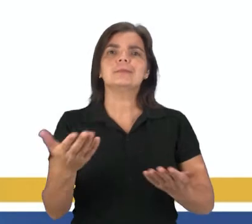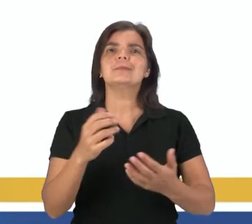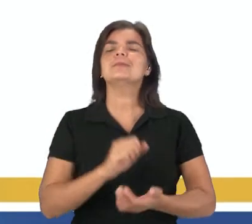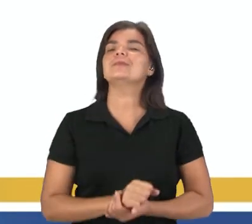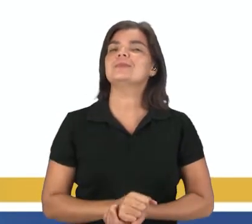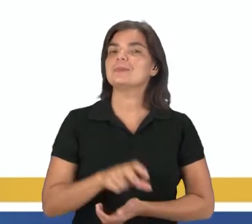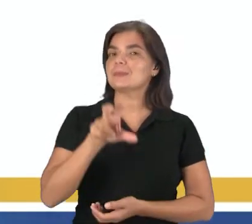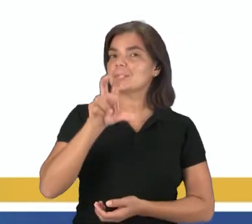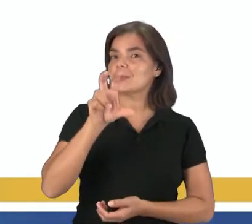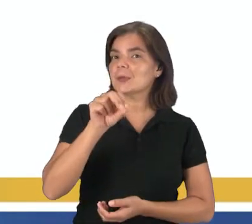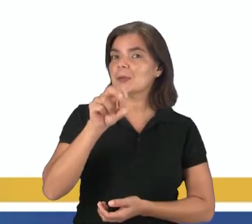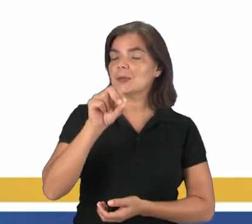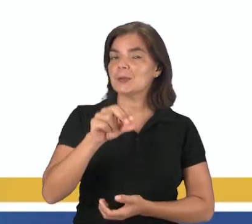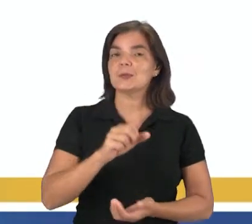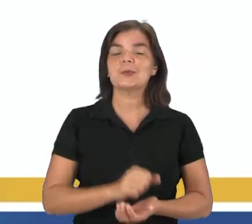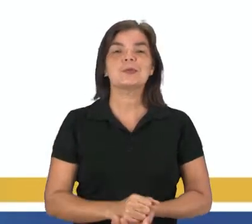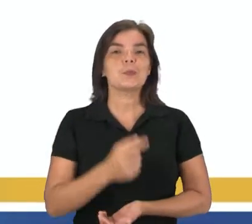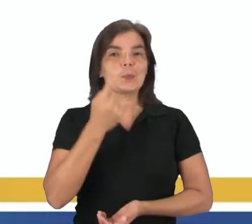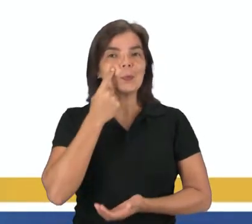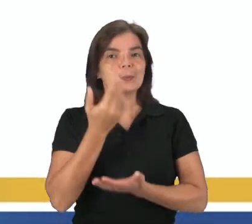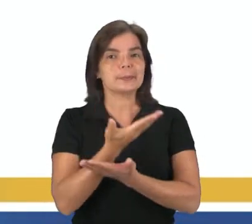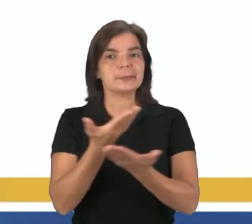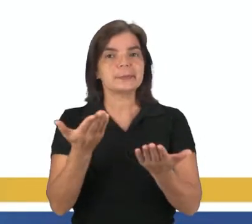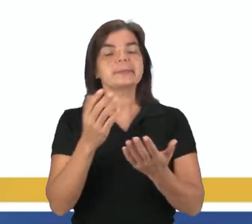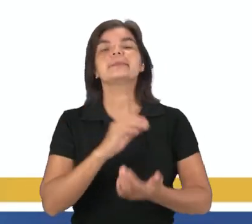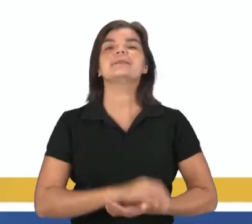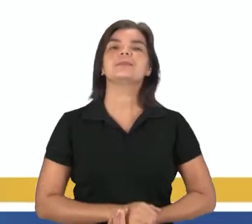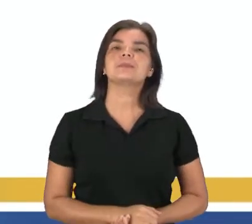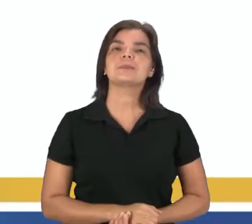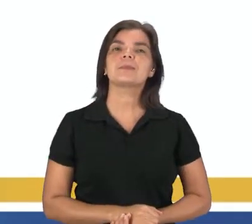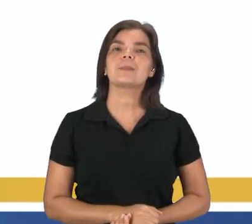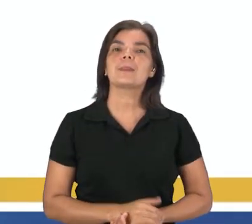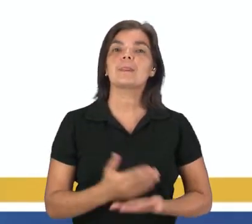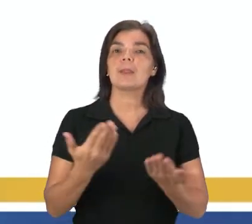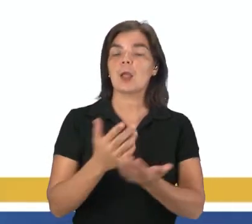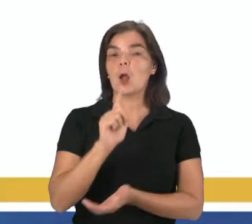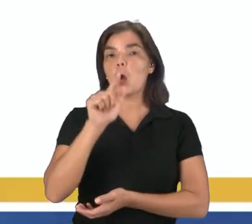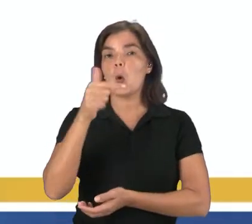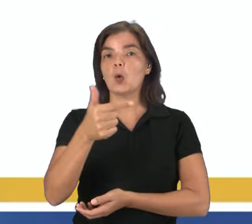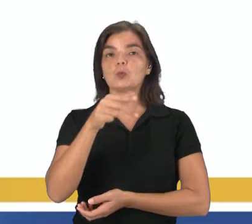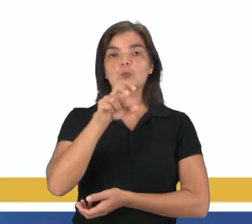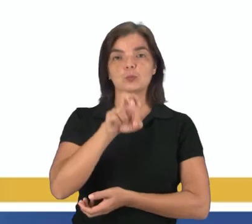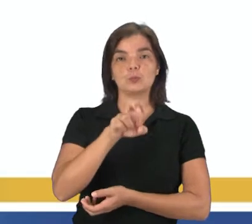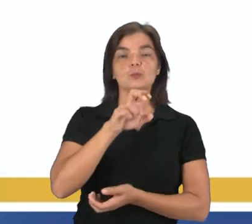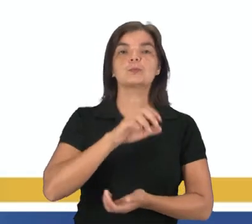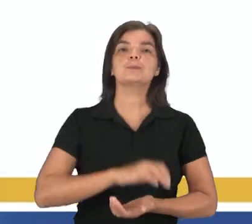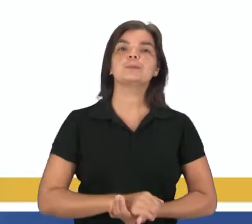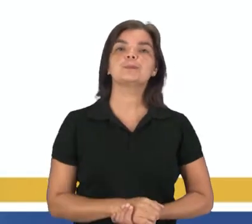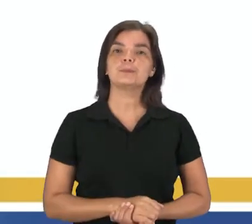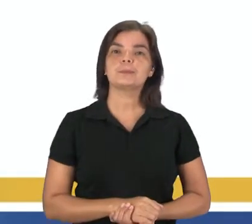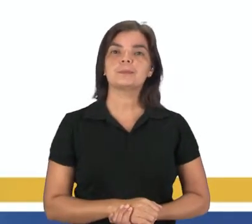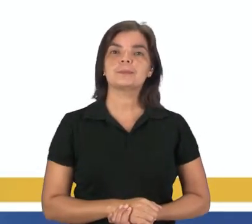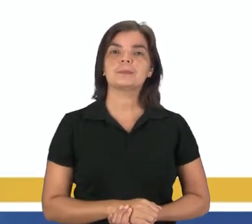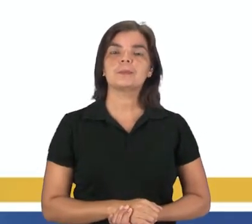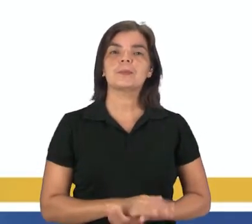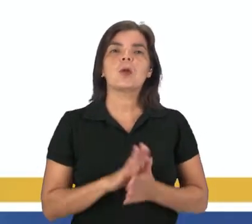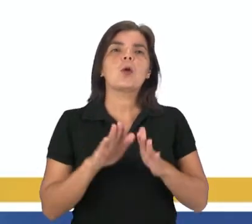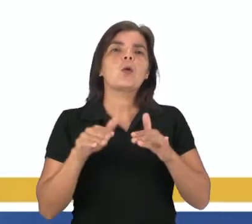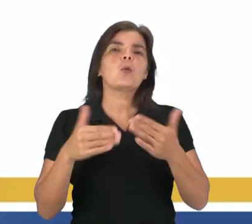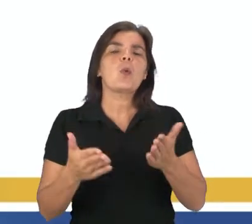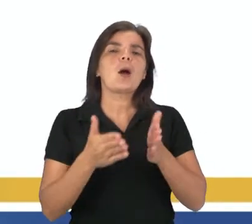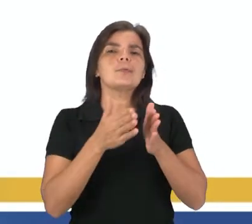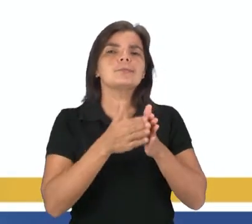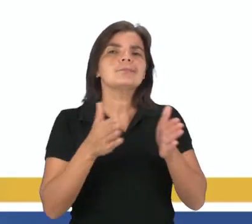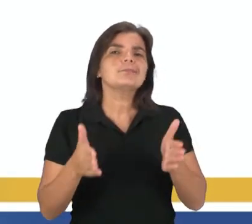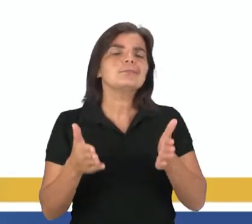ser 50, como está aparecendo aí. Agora, observe se eu acrescentar mais um 5. Qual é